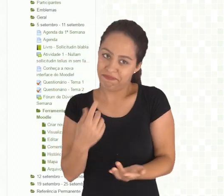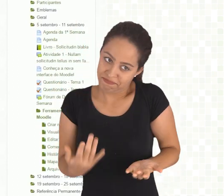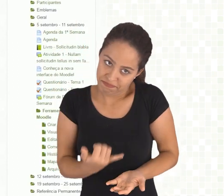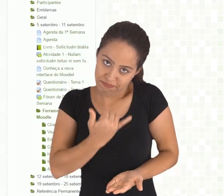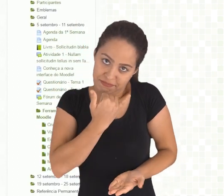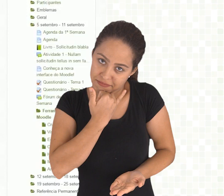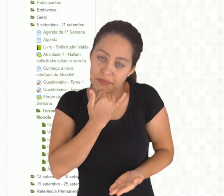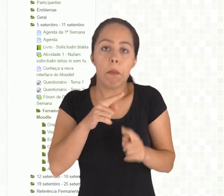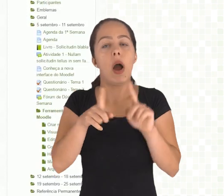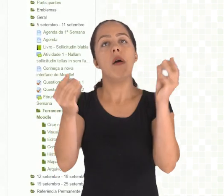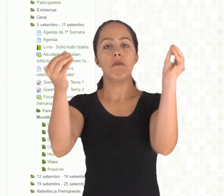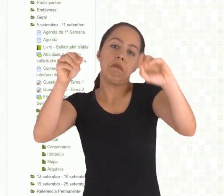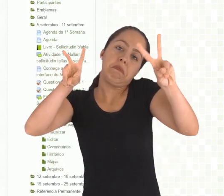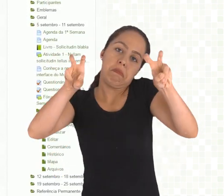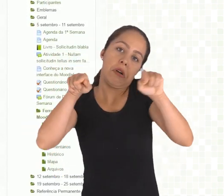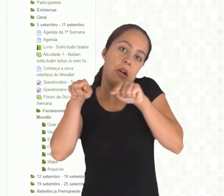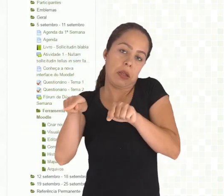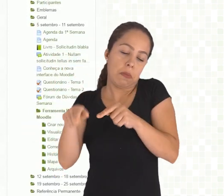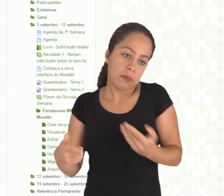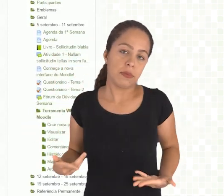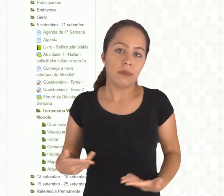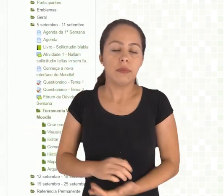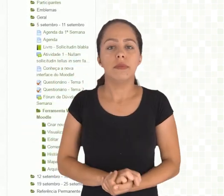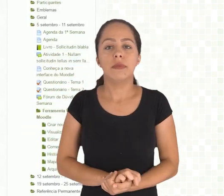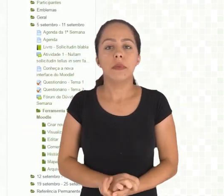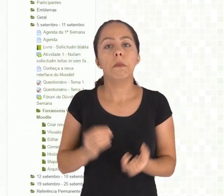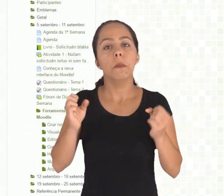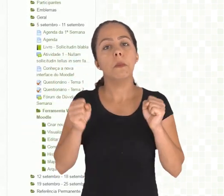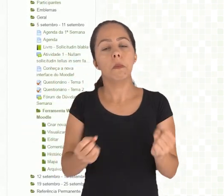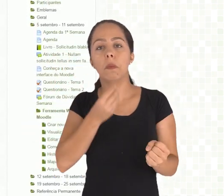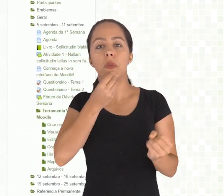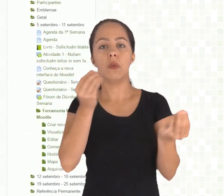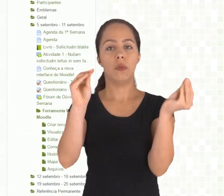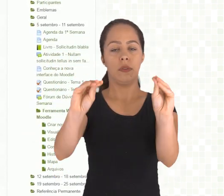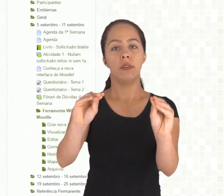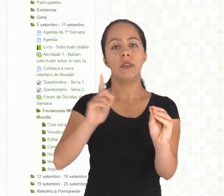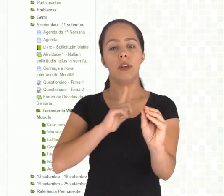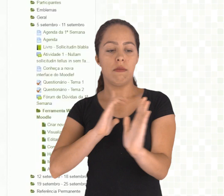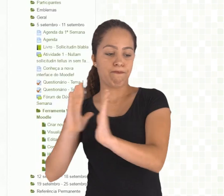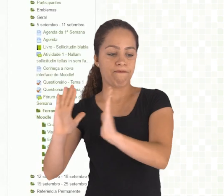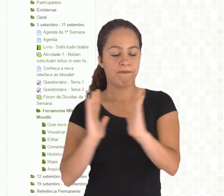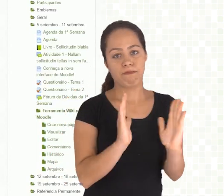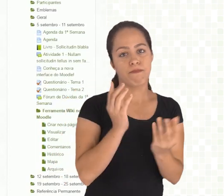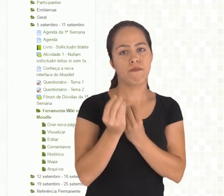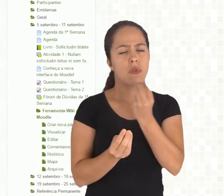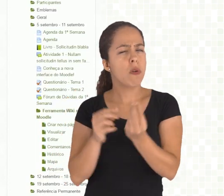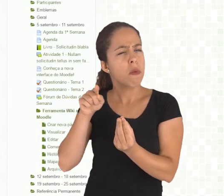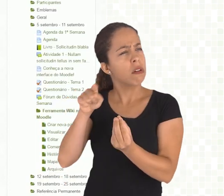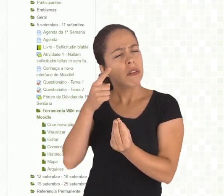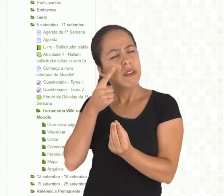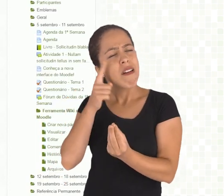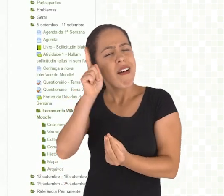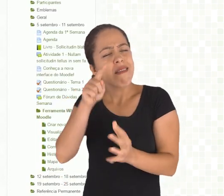aqui a mesma coisa essa página funciona como a primeira página você pode editar colocar as seções e subseções mas eu gostaria de